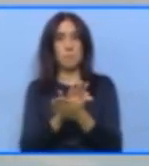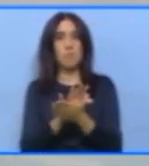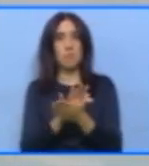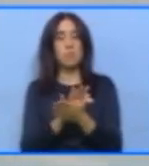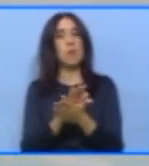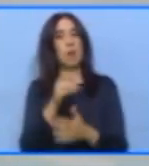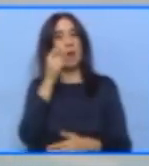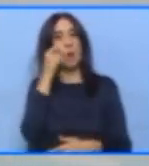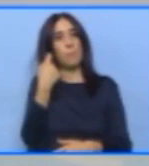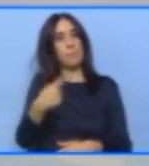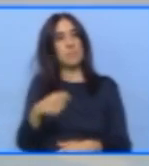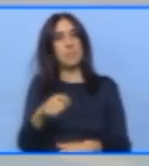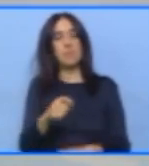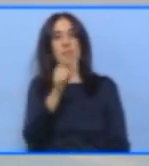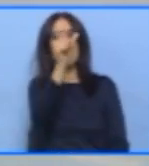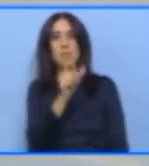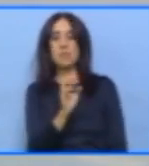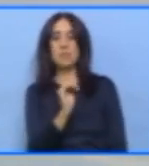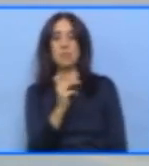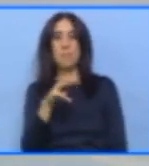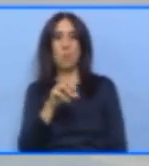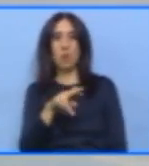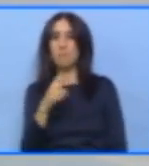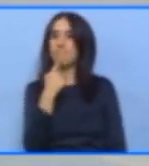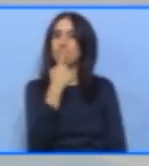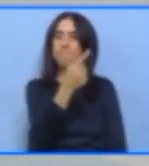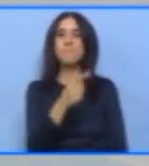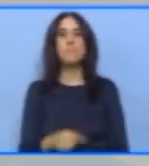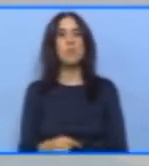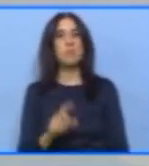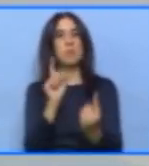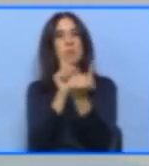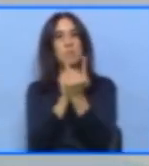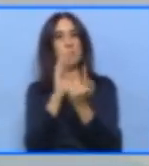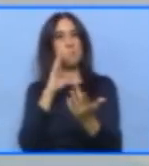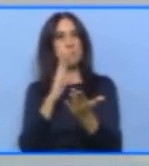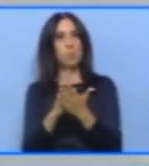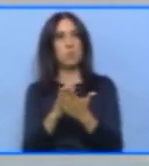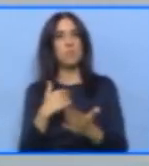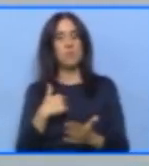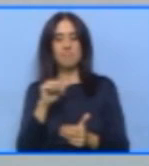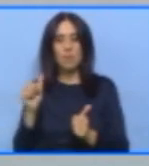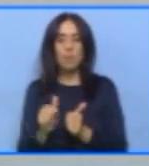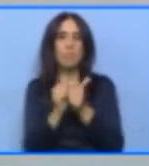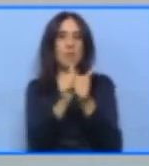ao presidente Samora. O último encontro tive eu que o